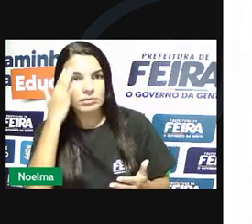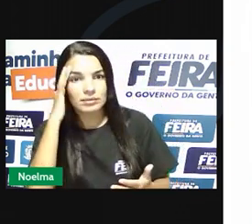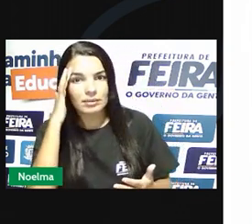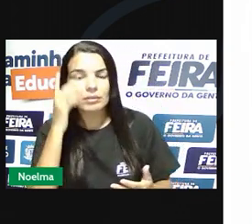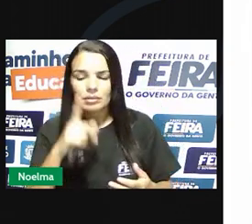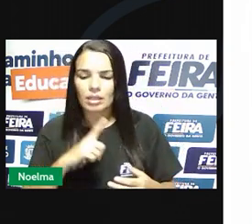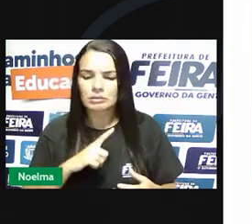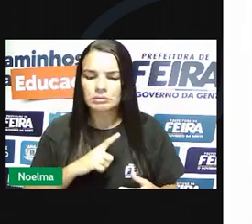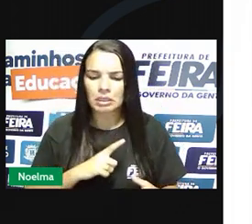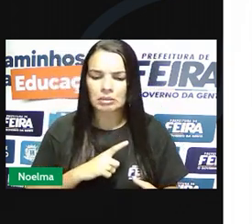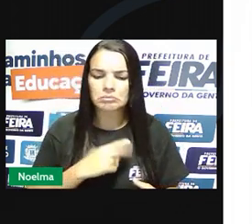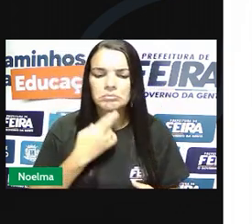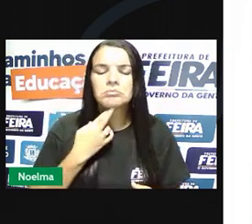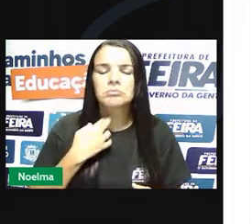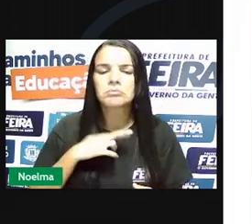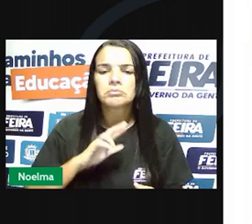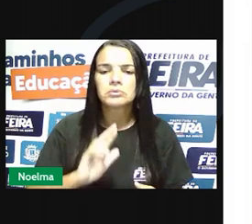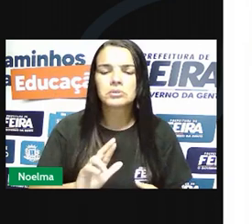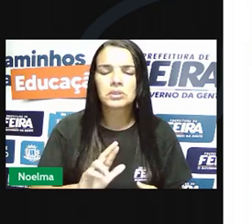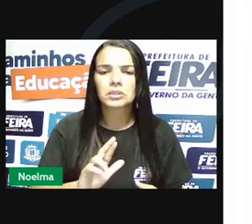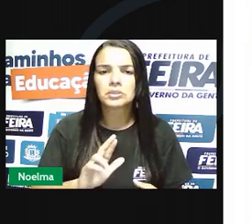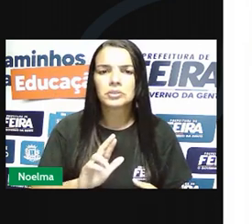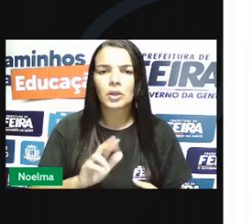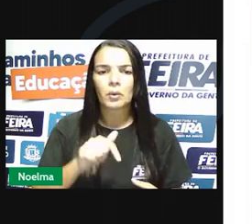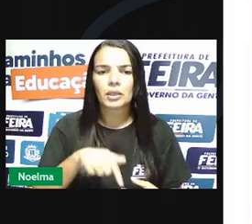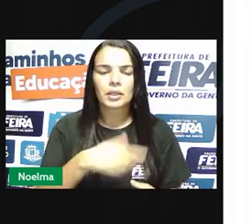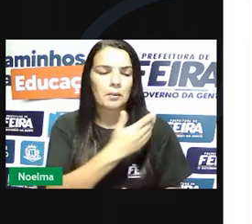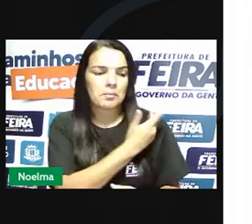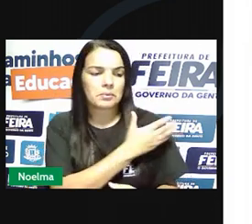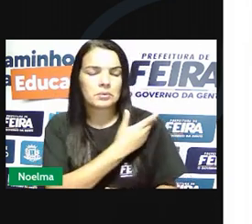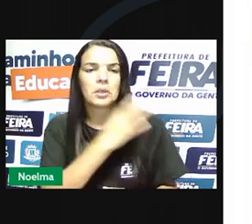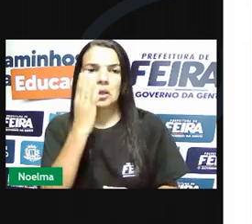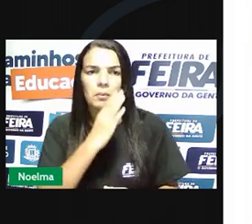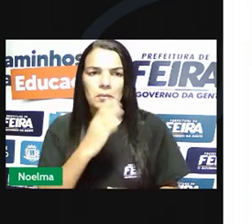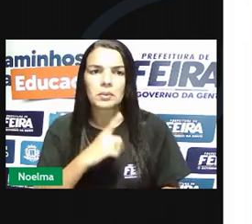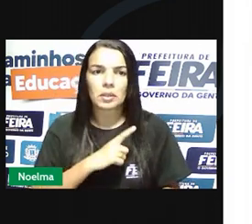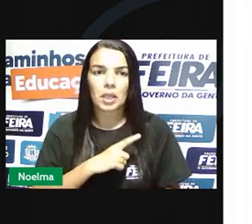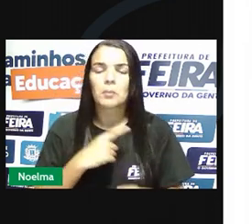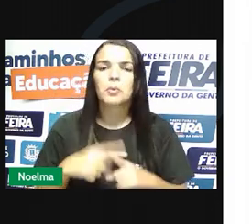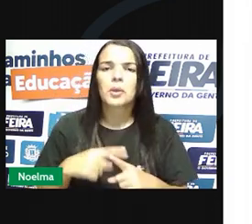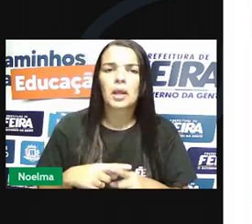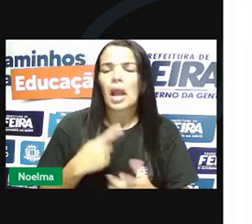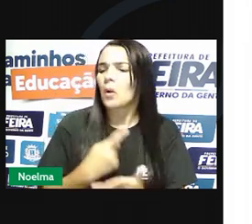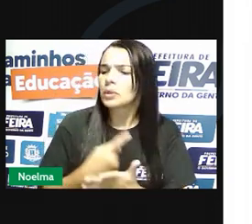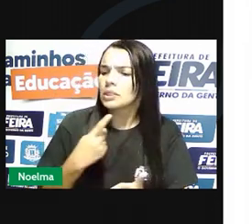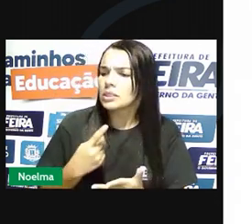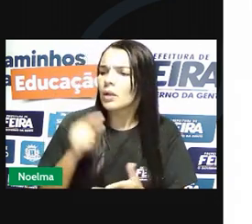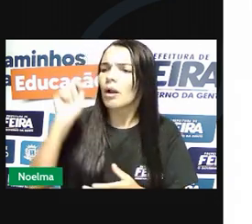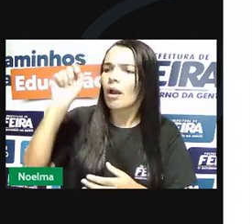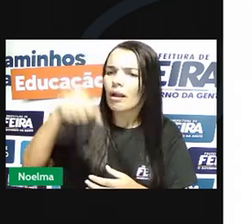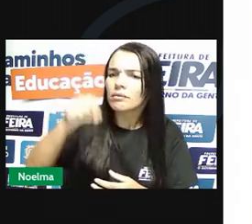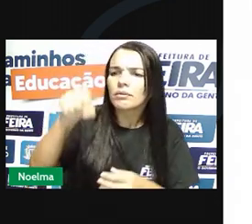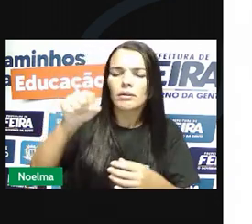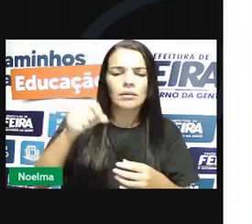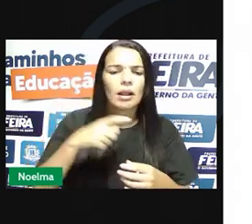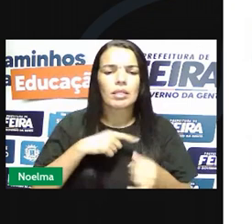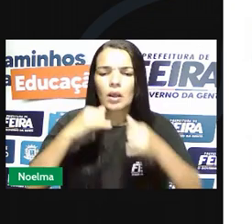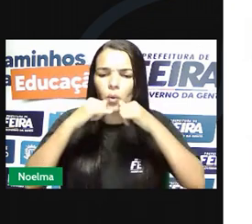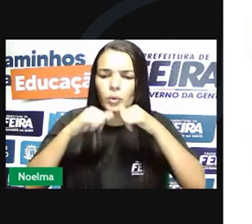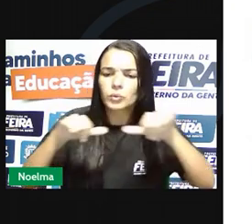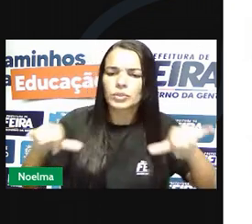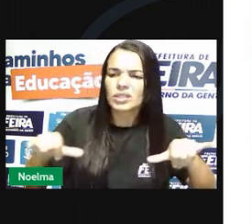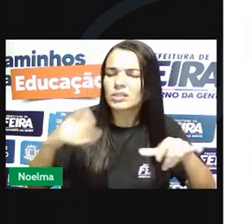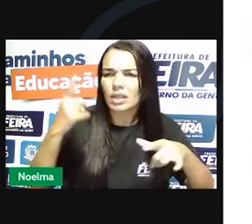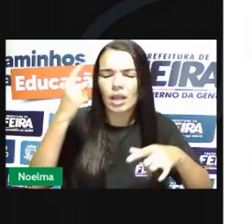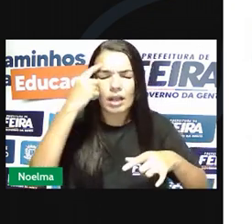intolerância religiosa no Brasil por causa disso, disso e disso. Cita um fato real que aconteceu, alguma notícia que ocorreu sobre intolerância religiosa